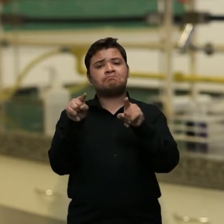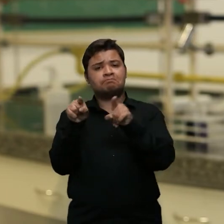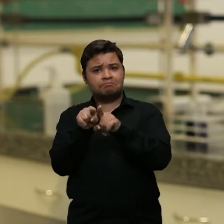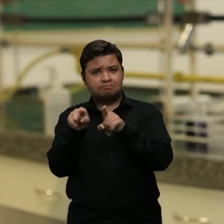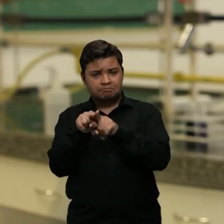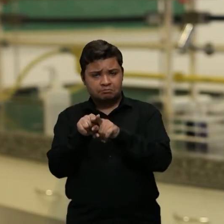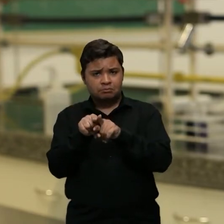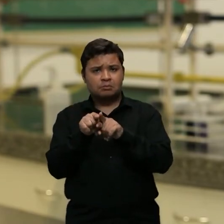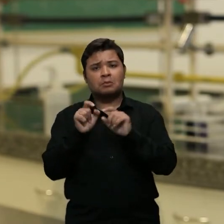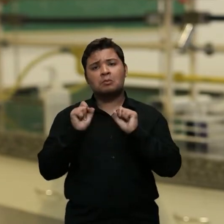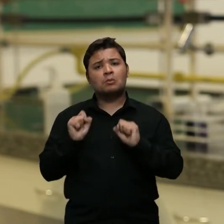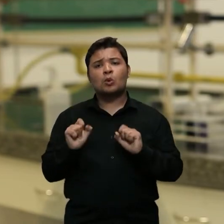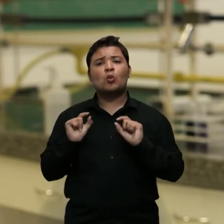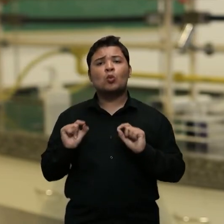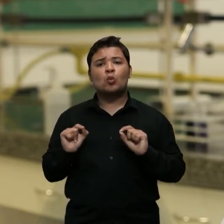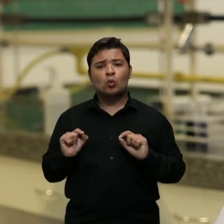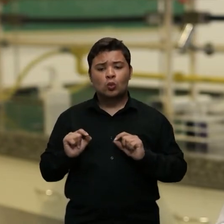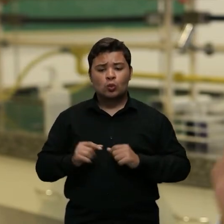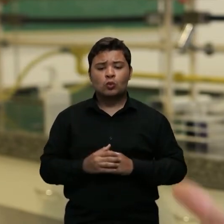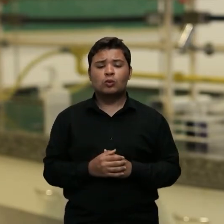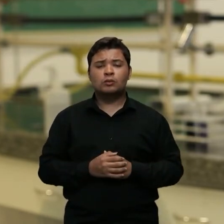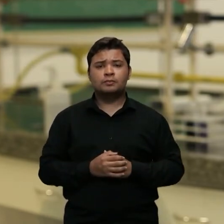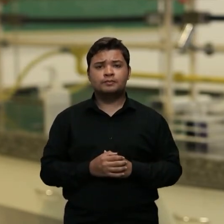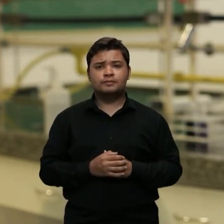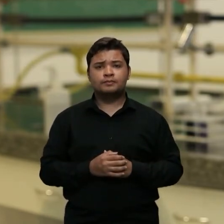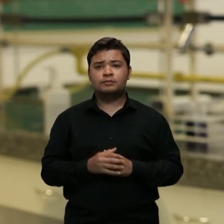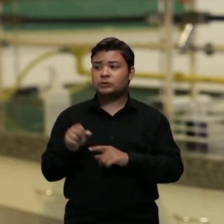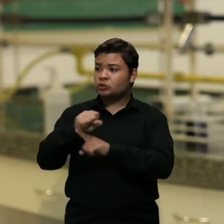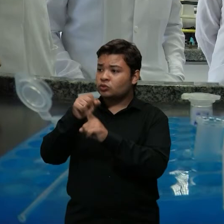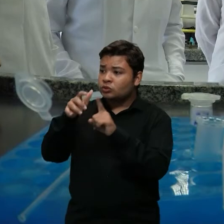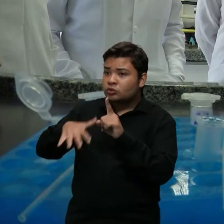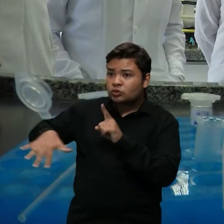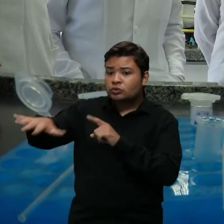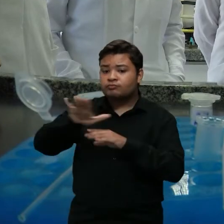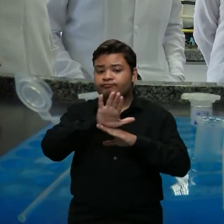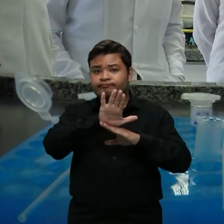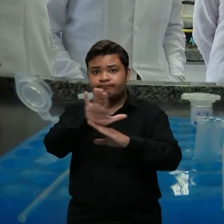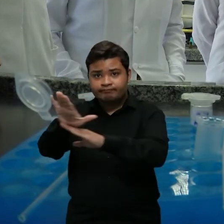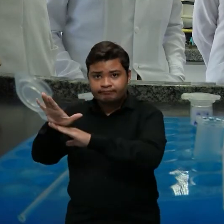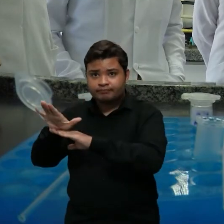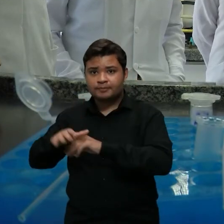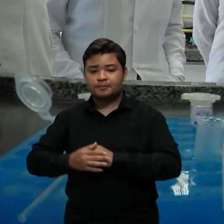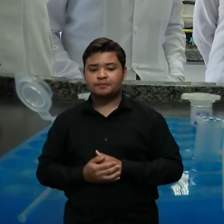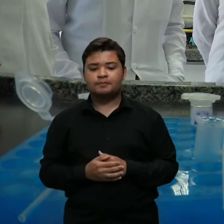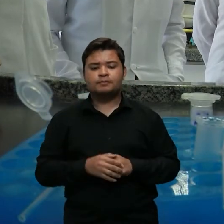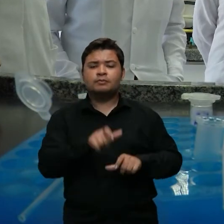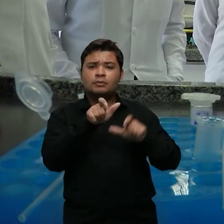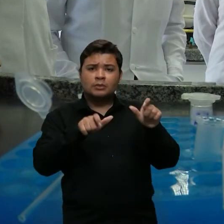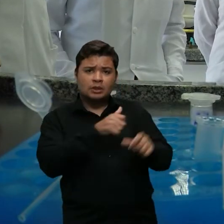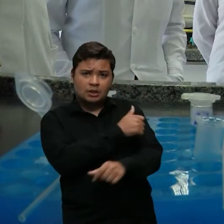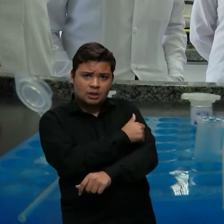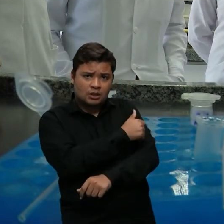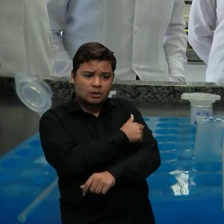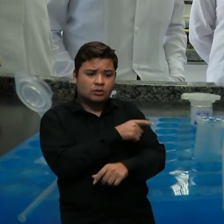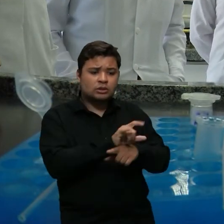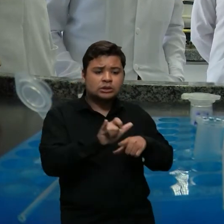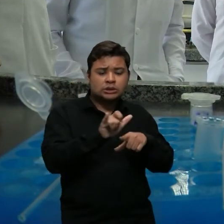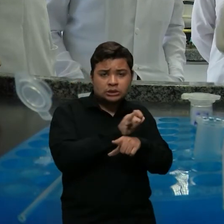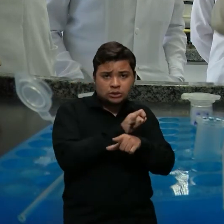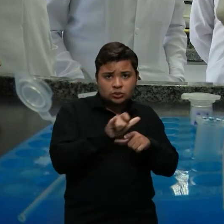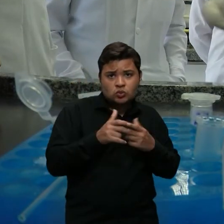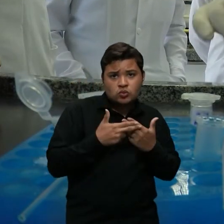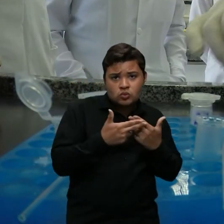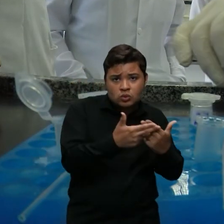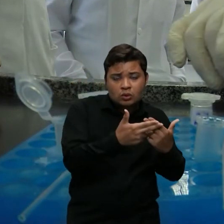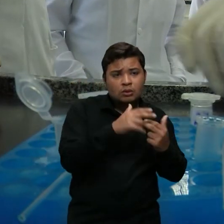utilizar na disciplina, mas também que atenda o ansejo da sociedade. Os estudantes que tiveram contato com a técnica vão